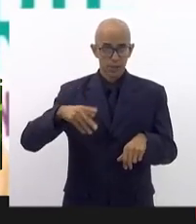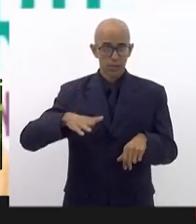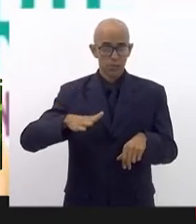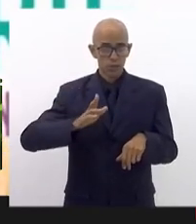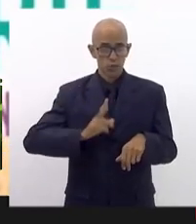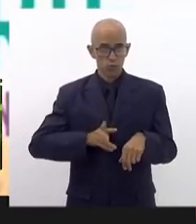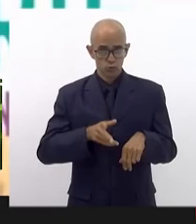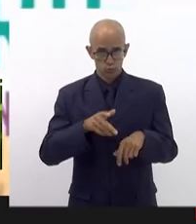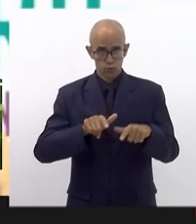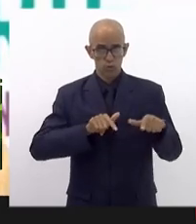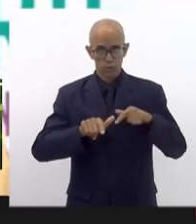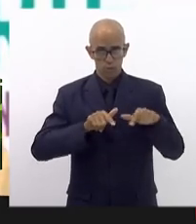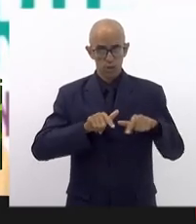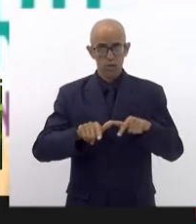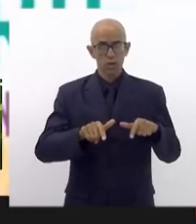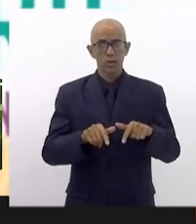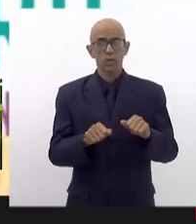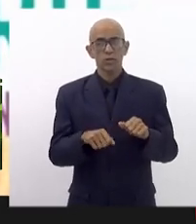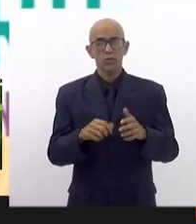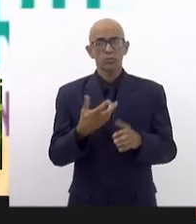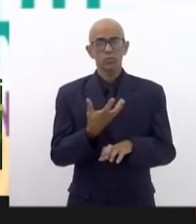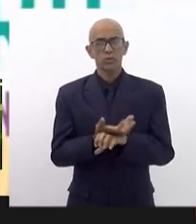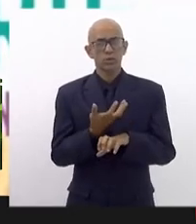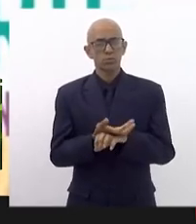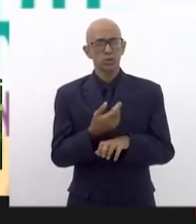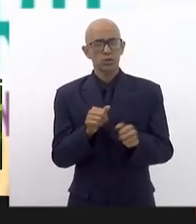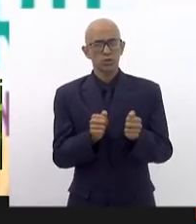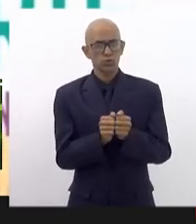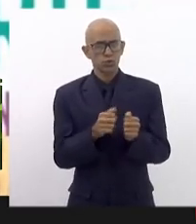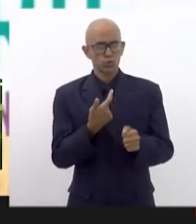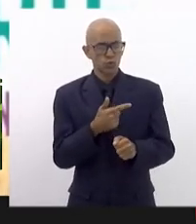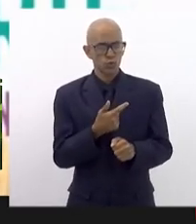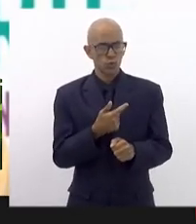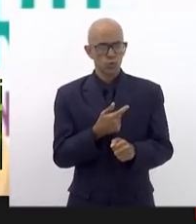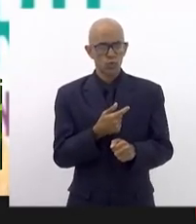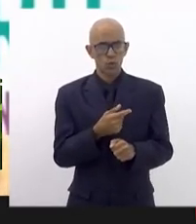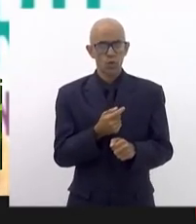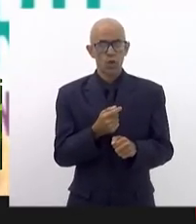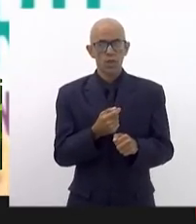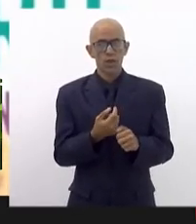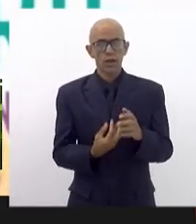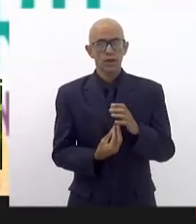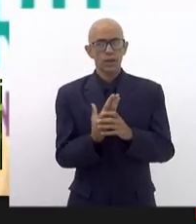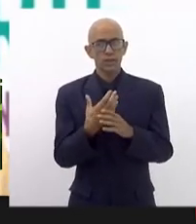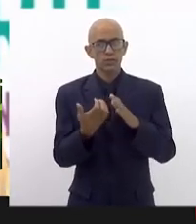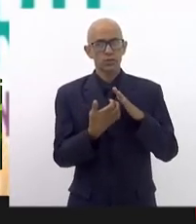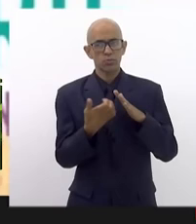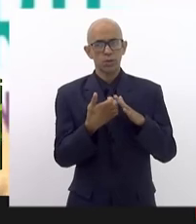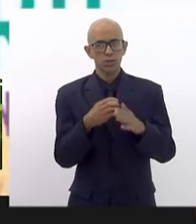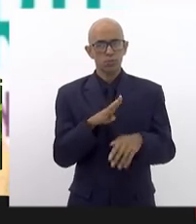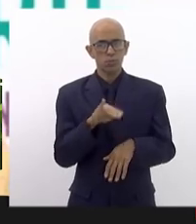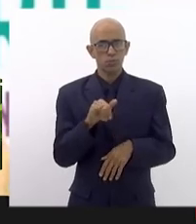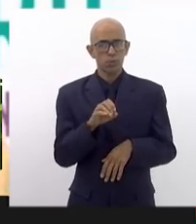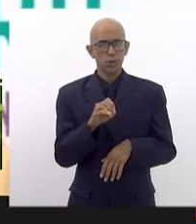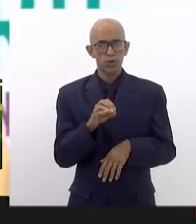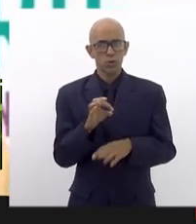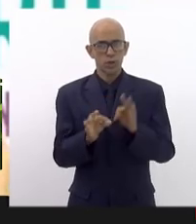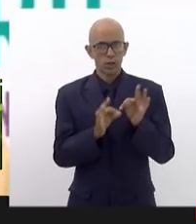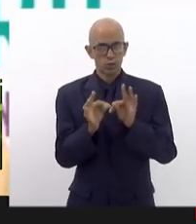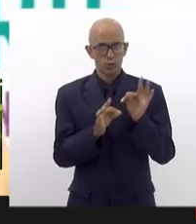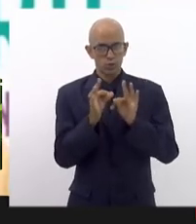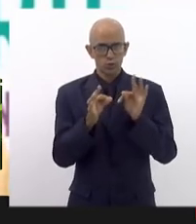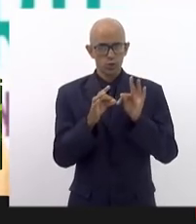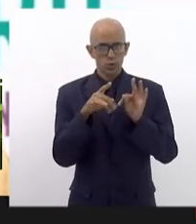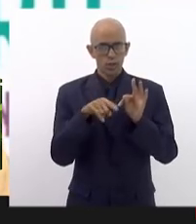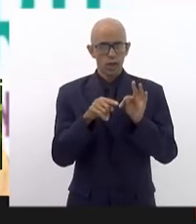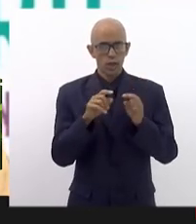ativa, estou ministrando uma disciplina com dois outros colegas em empreendedorismo de biotecnologia. Biotecnologia é um dos setores importantes de